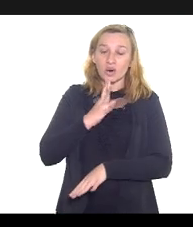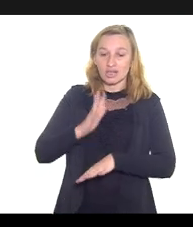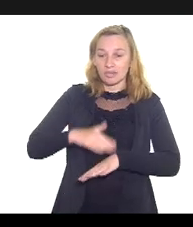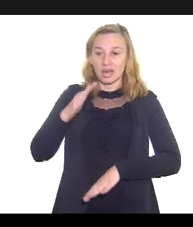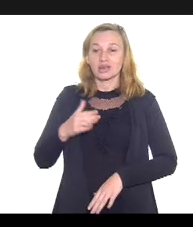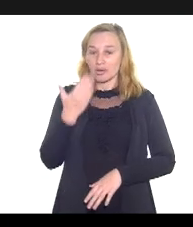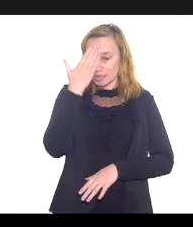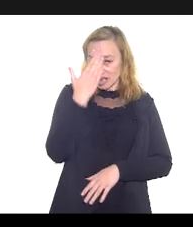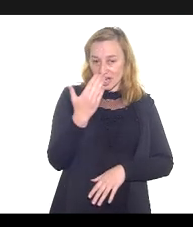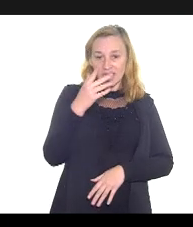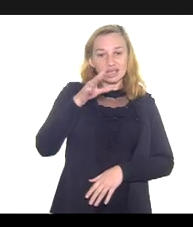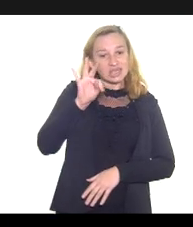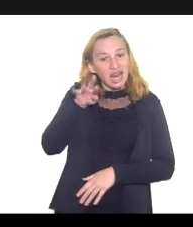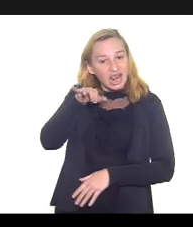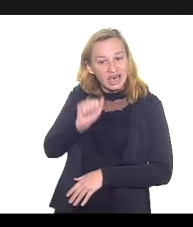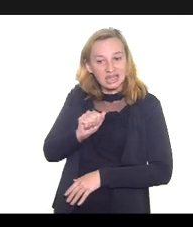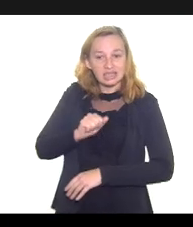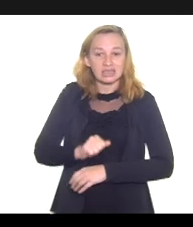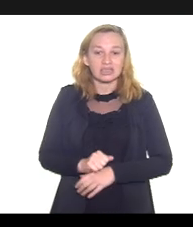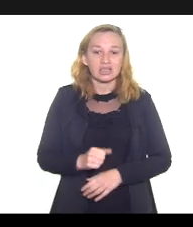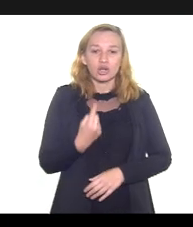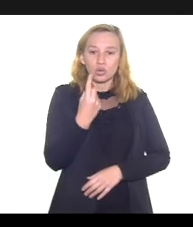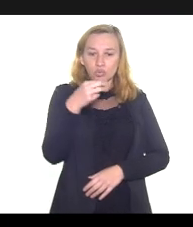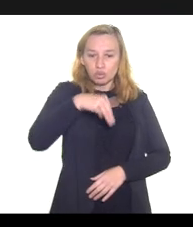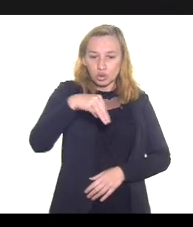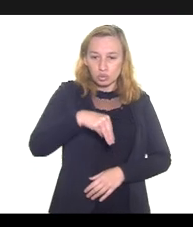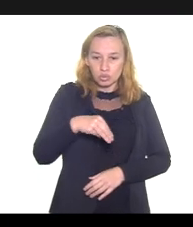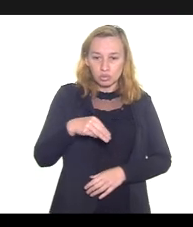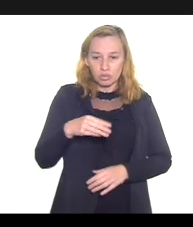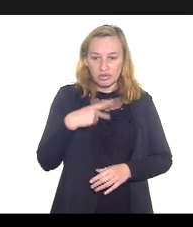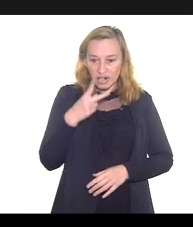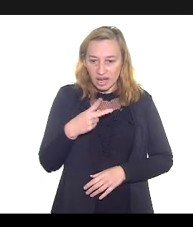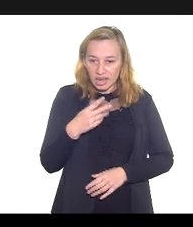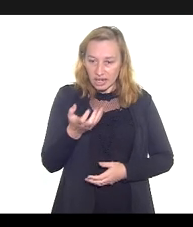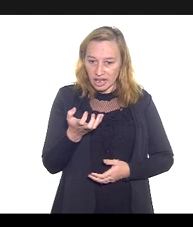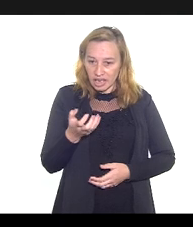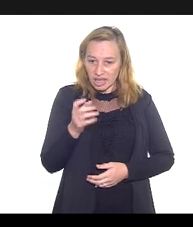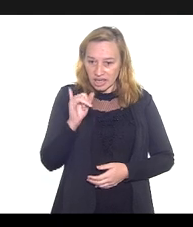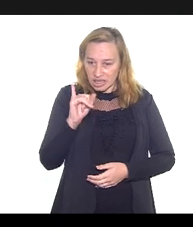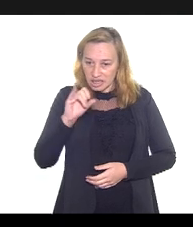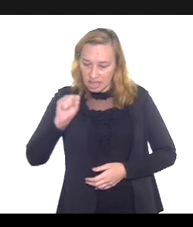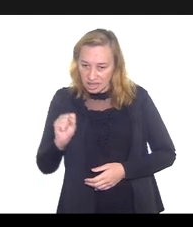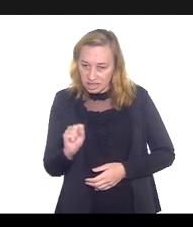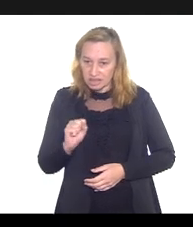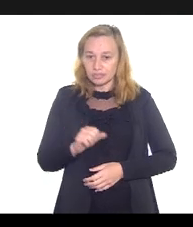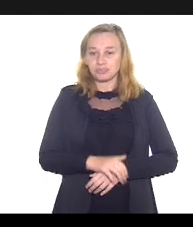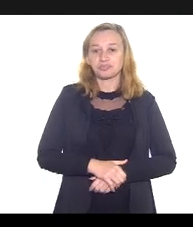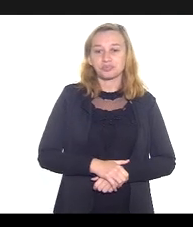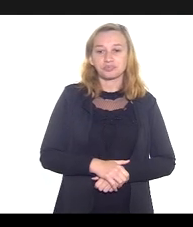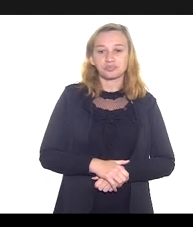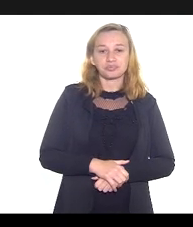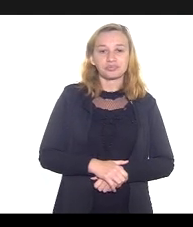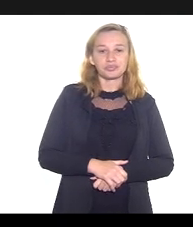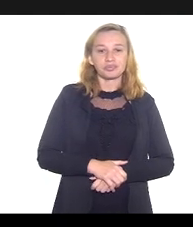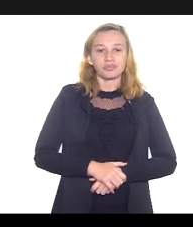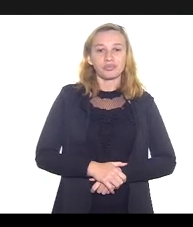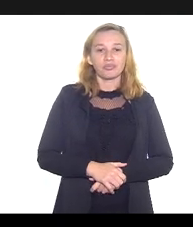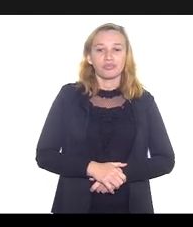Obrigado, Thalita. Inês falou que é um minuto para complementar. Peço aí, por favor, Inês,